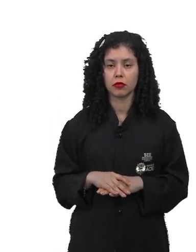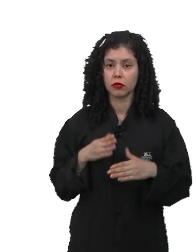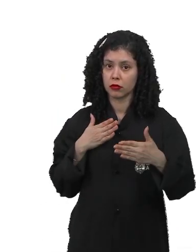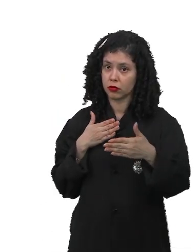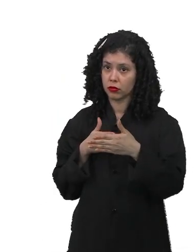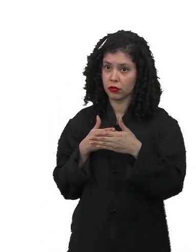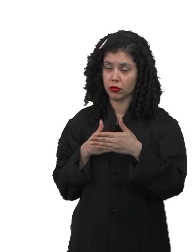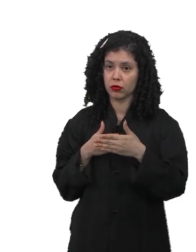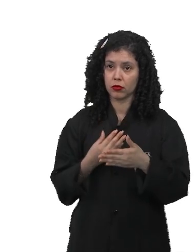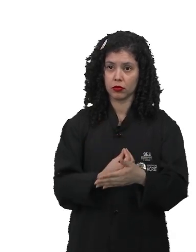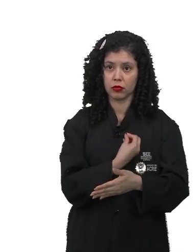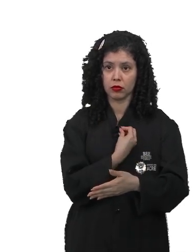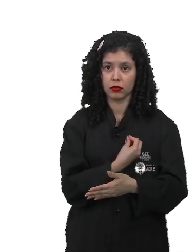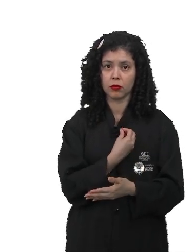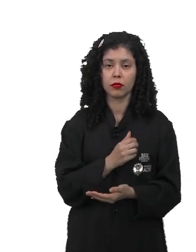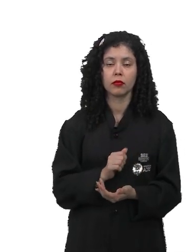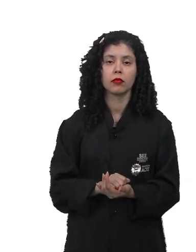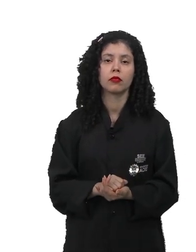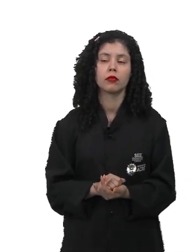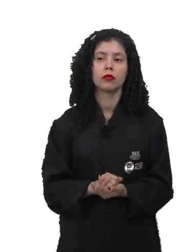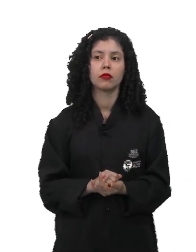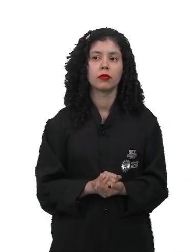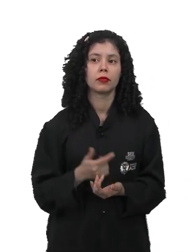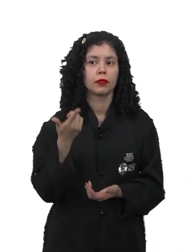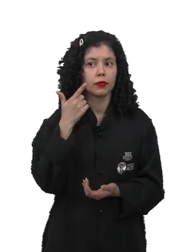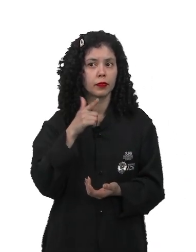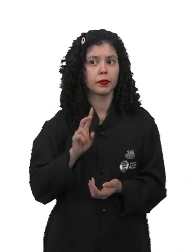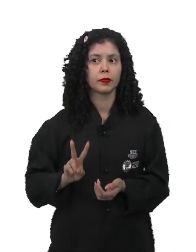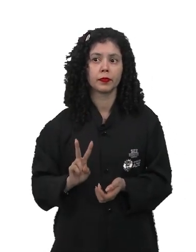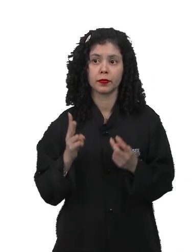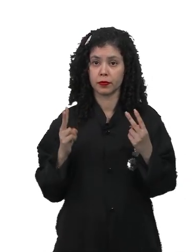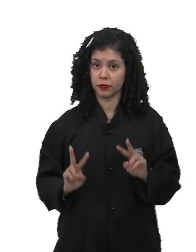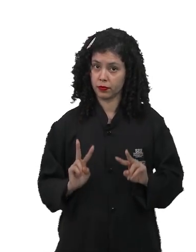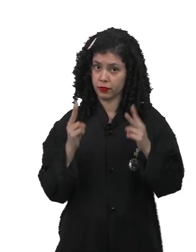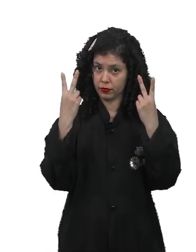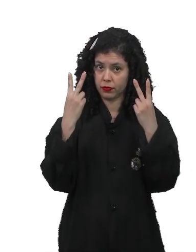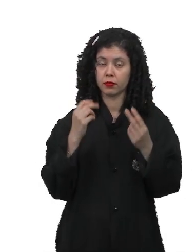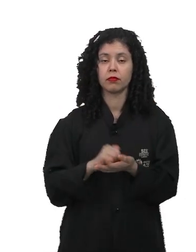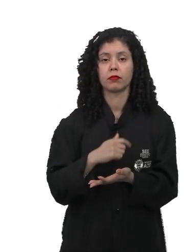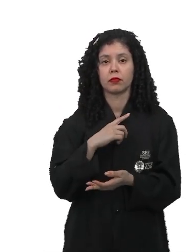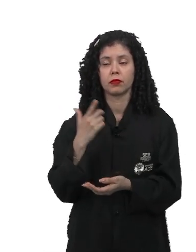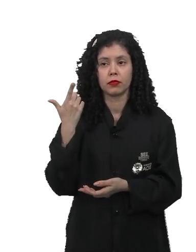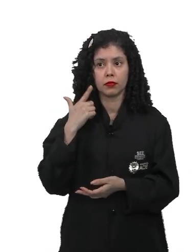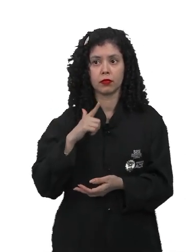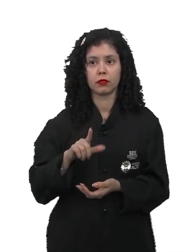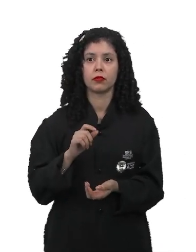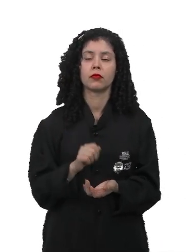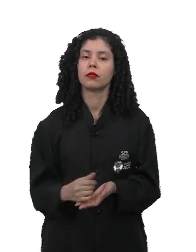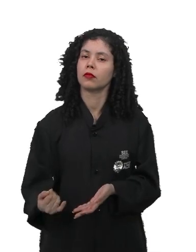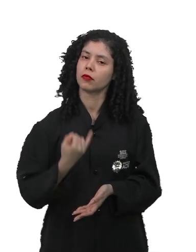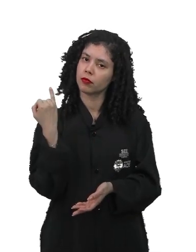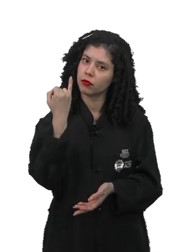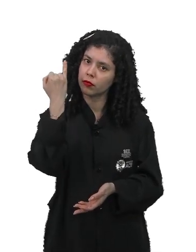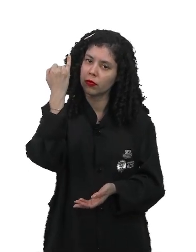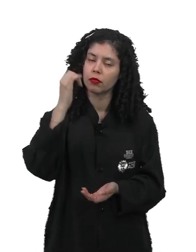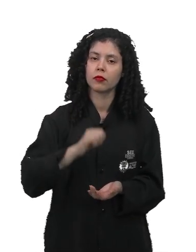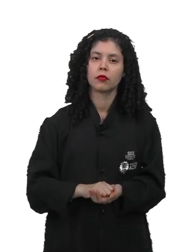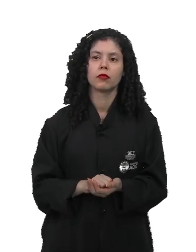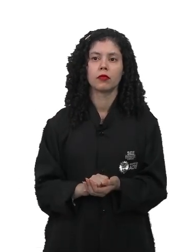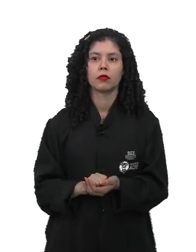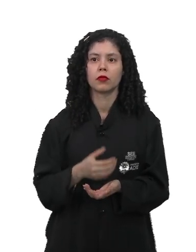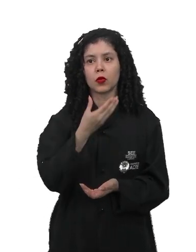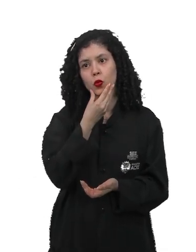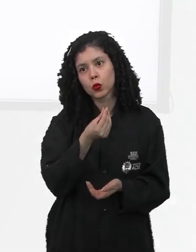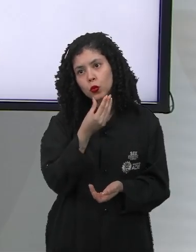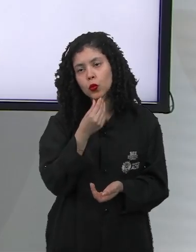obstáculos na vida, digamos assim, para poder vencer, né? Geralmente as pessoas, principalmente em relação a